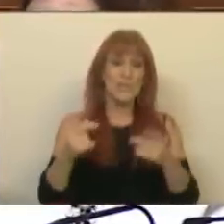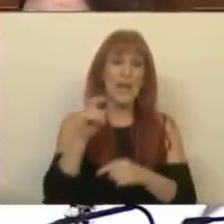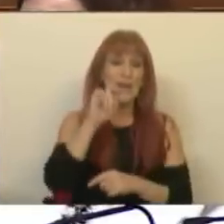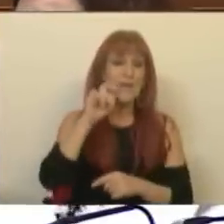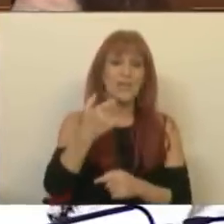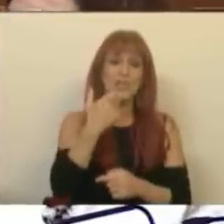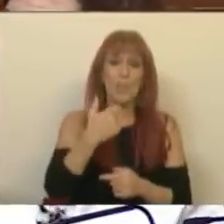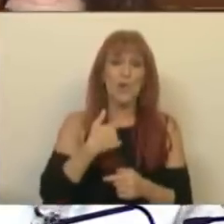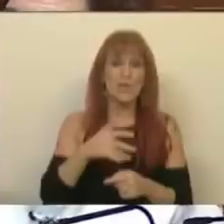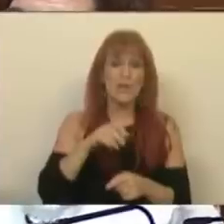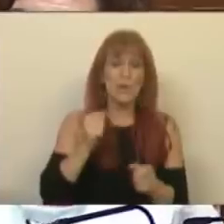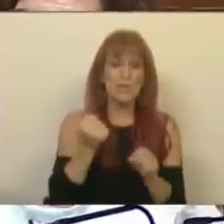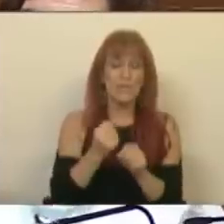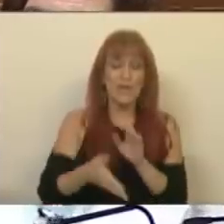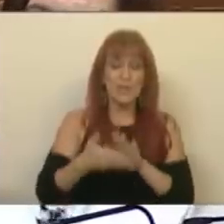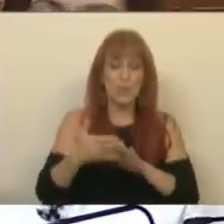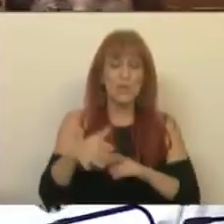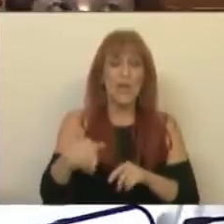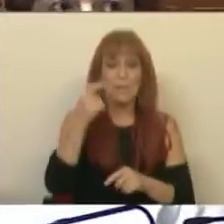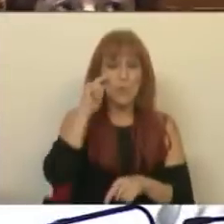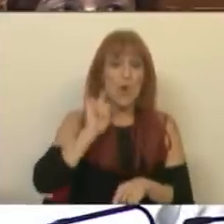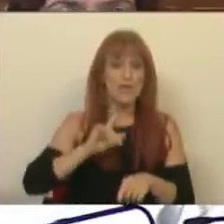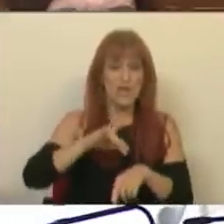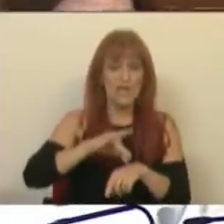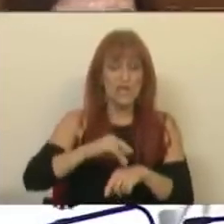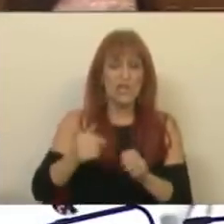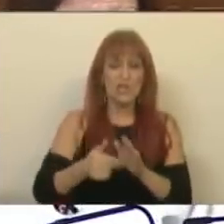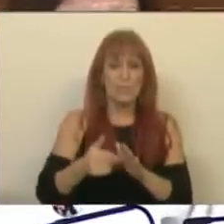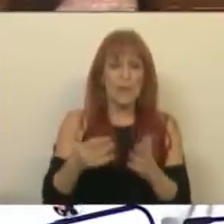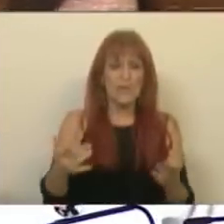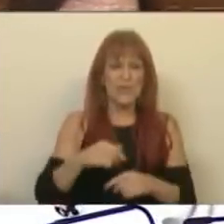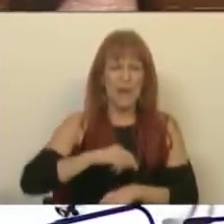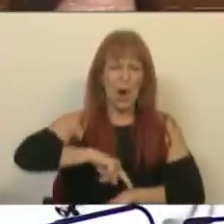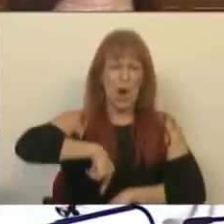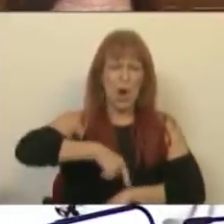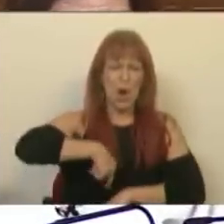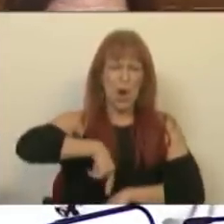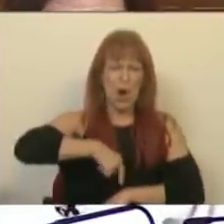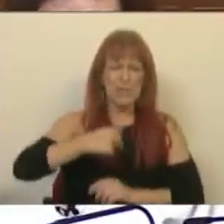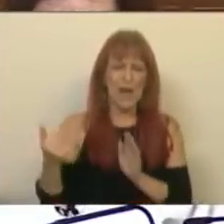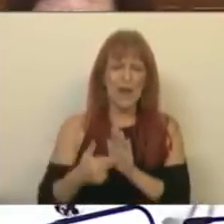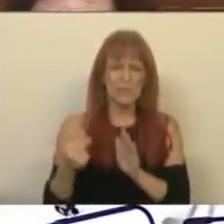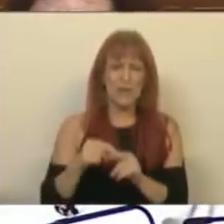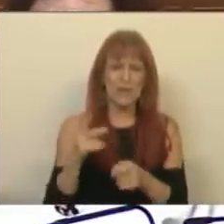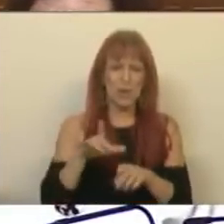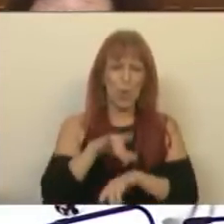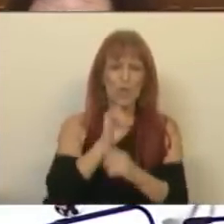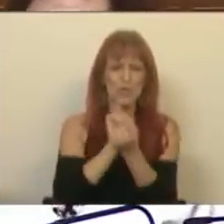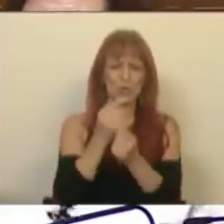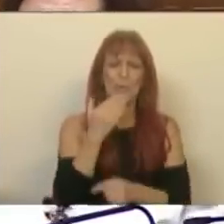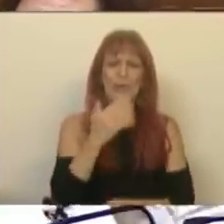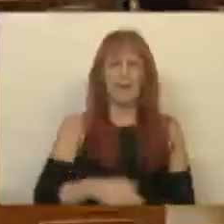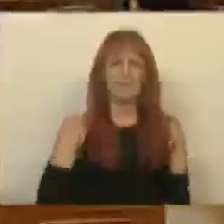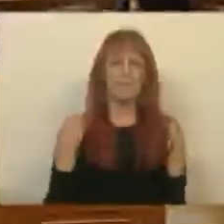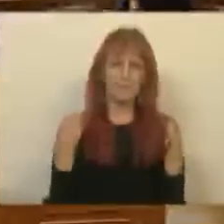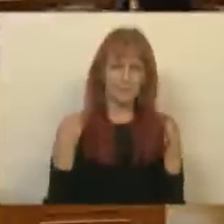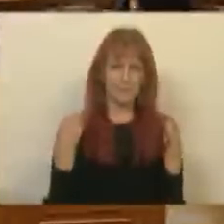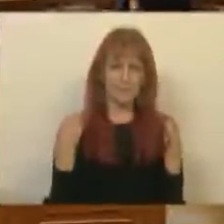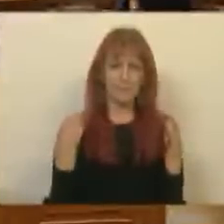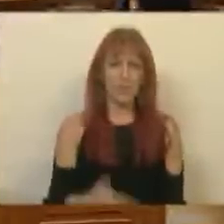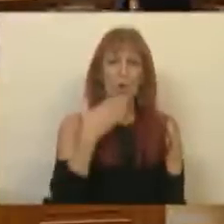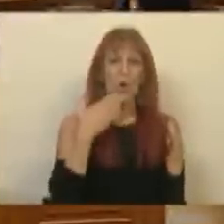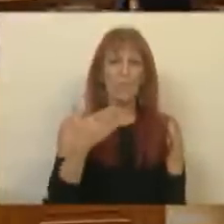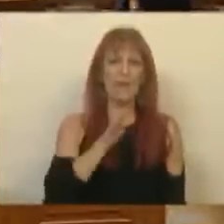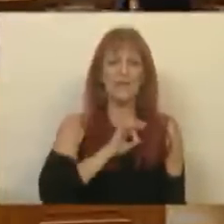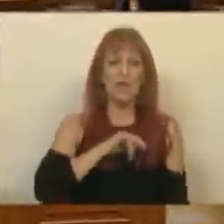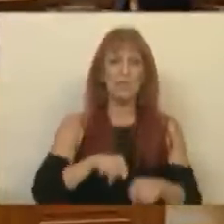uma resposta no serviço de urgência onde doentes esperam durante dezenas e horas à espera de uma consulta Muito obrigado muito